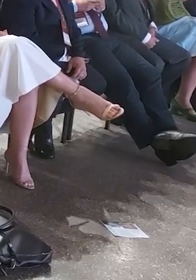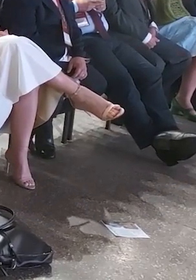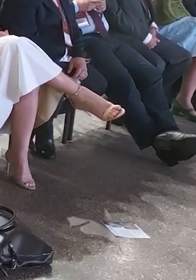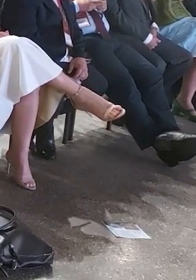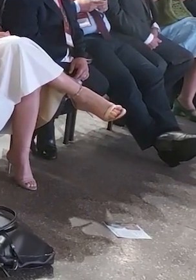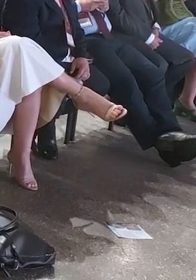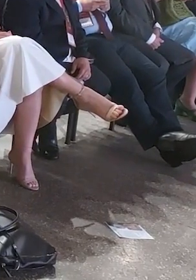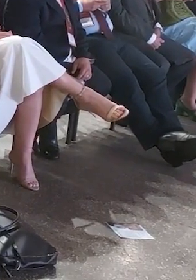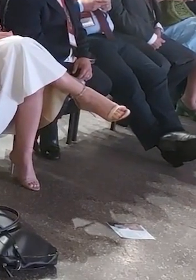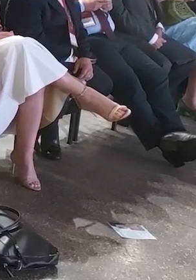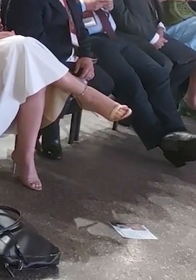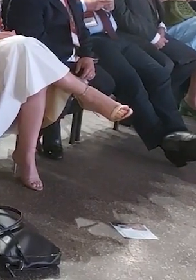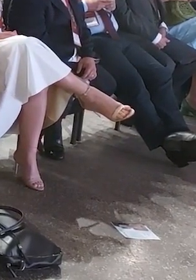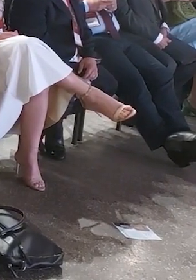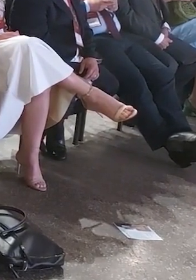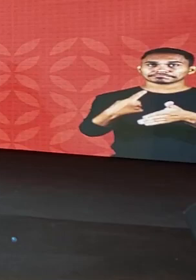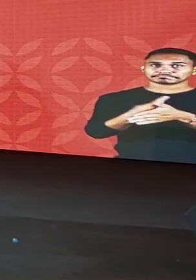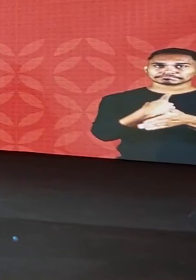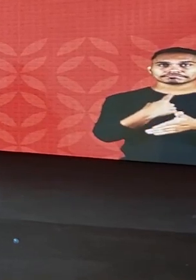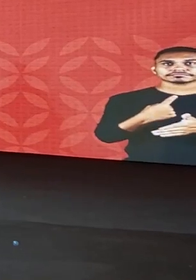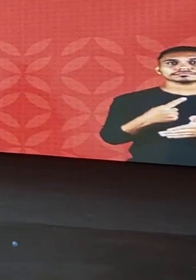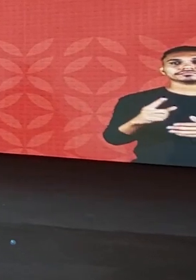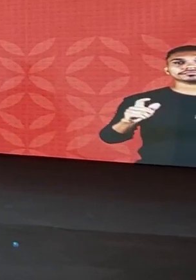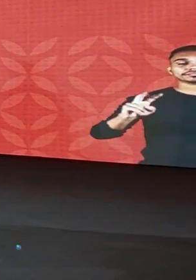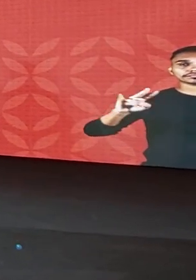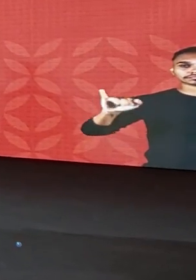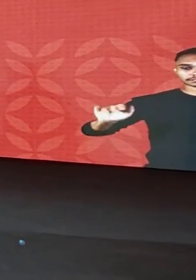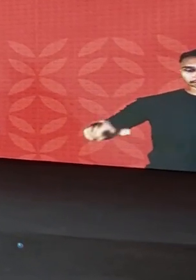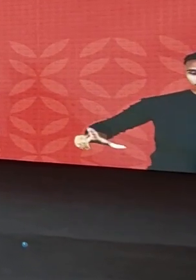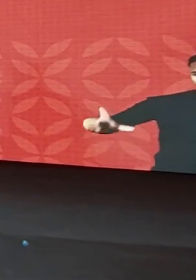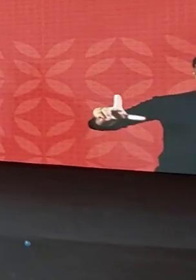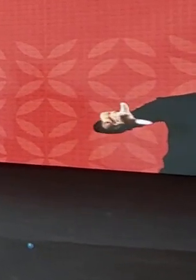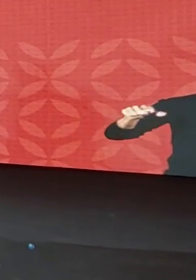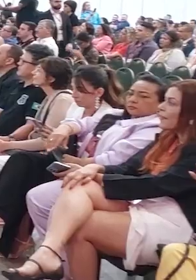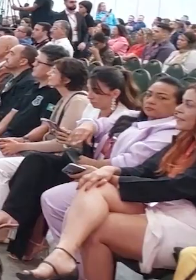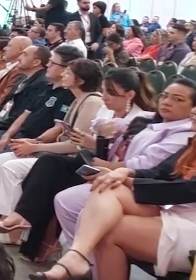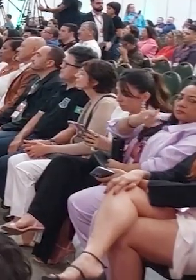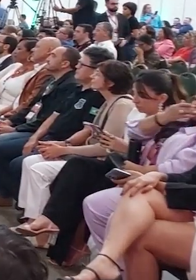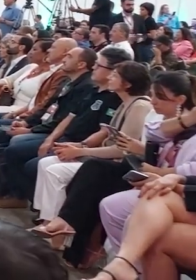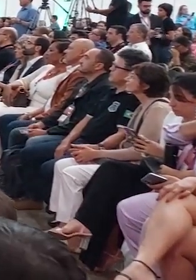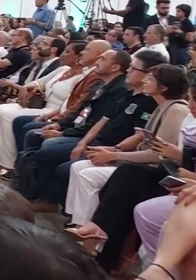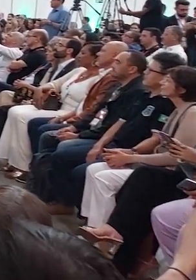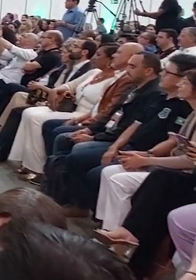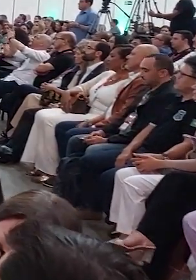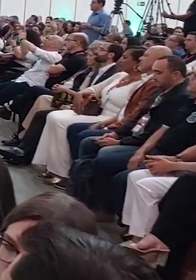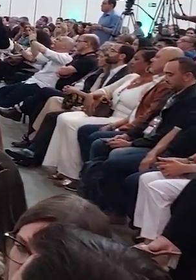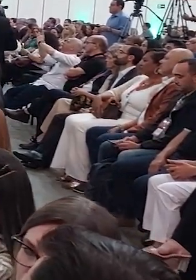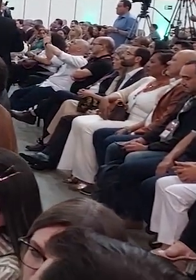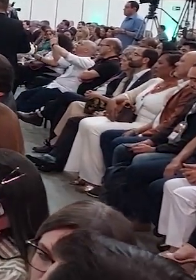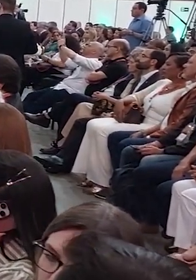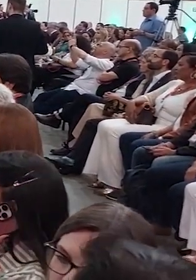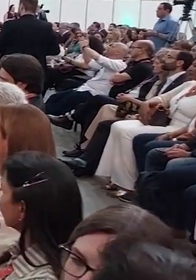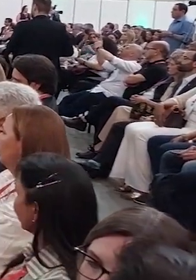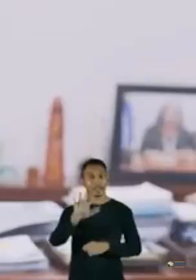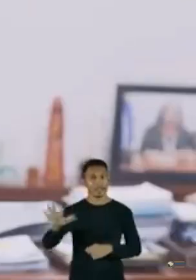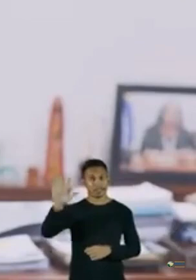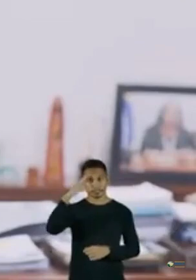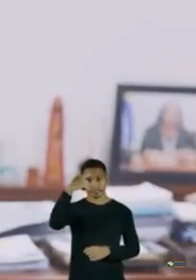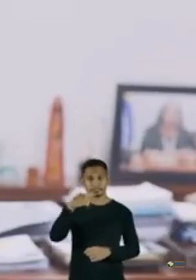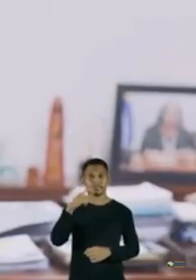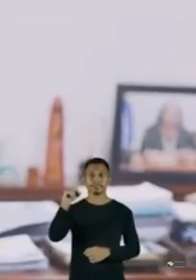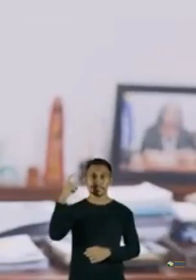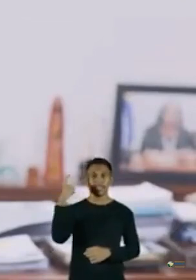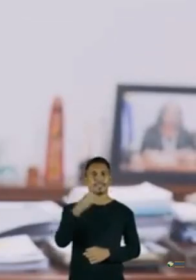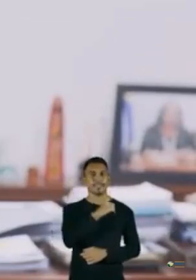e relevantes que foram abordados. Os impactos das mudanças climáticas e o que fazer para tentar amenizar.